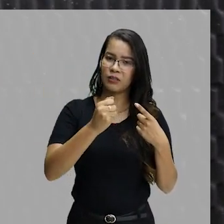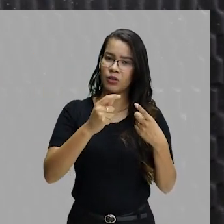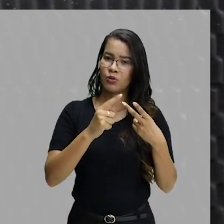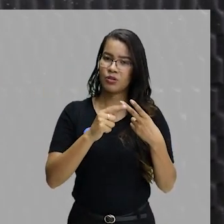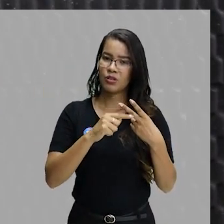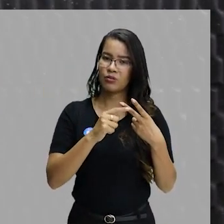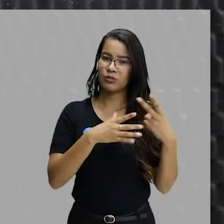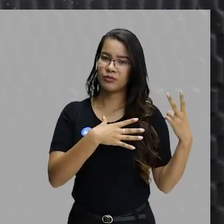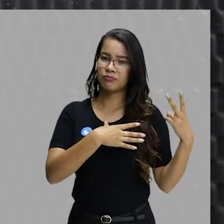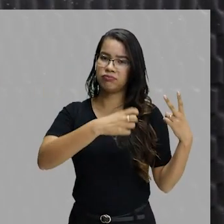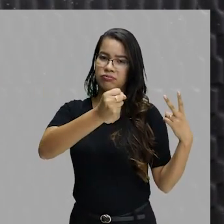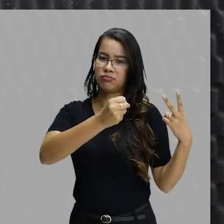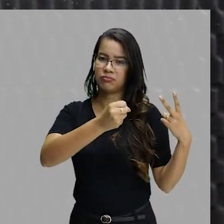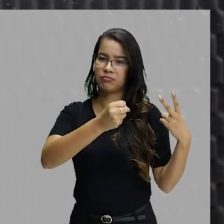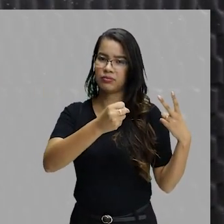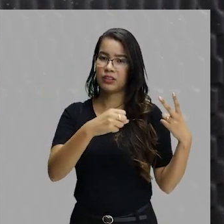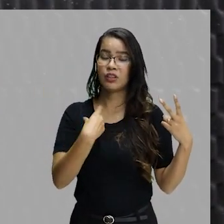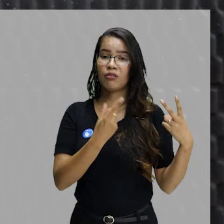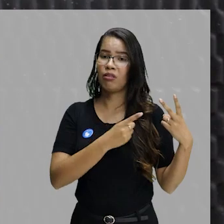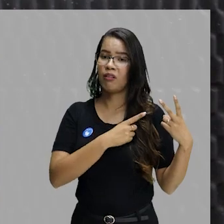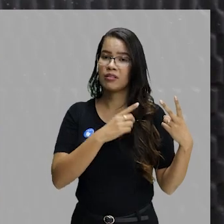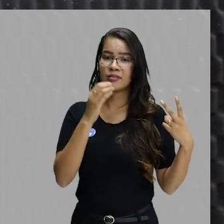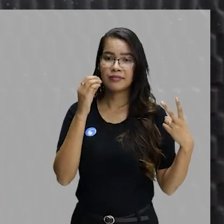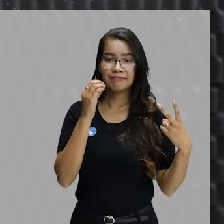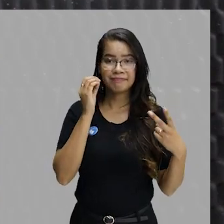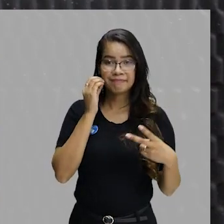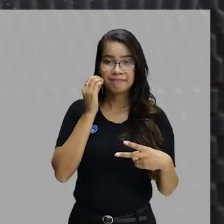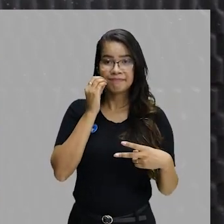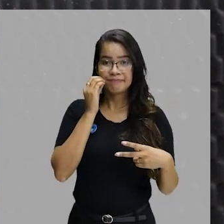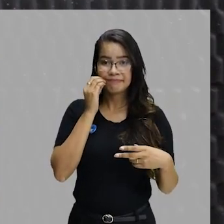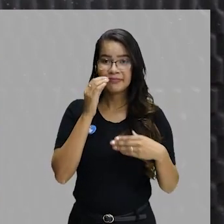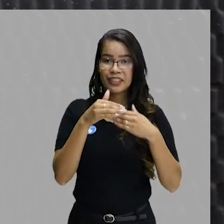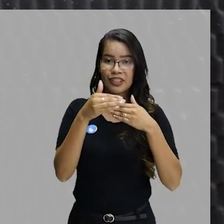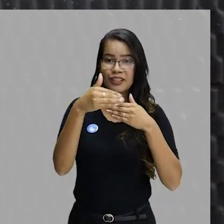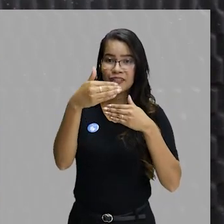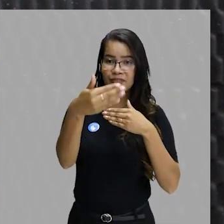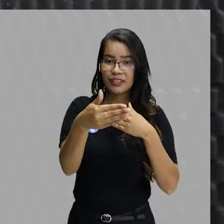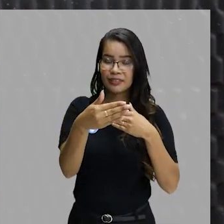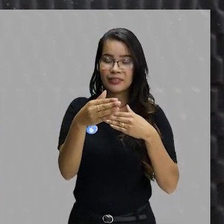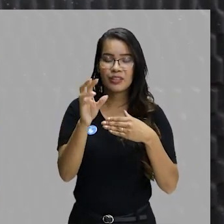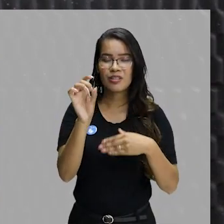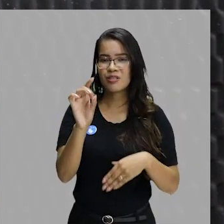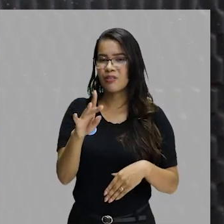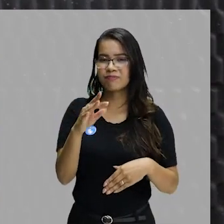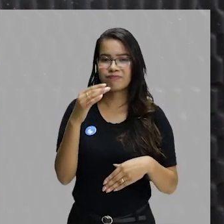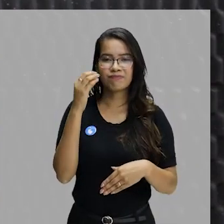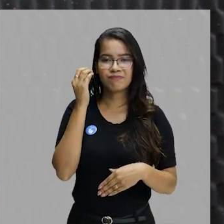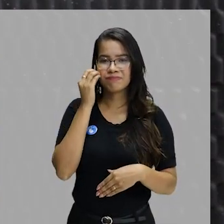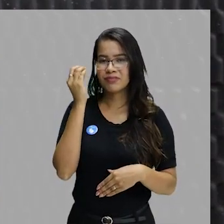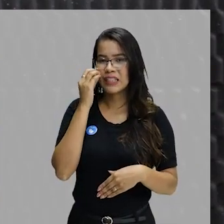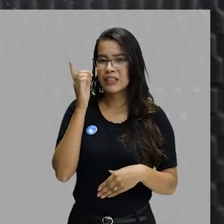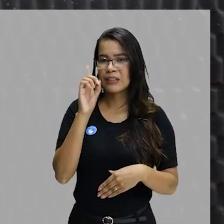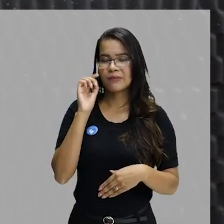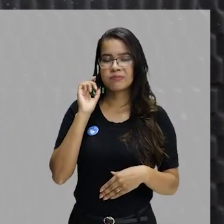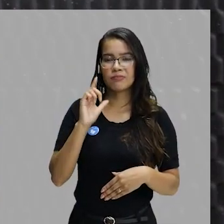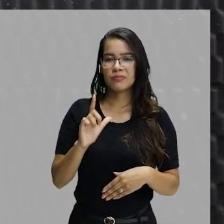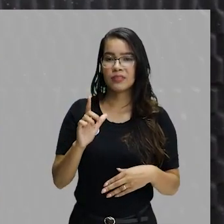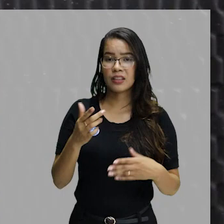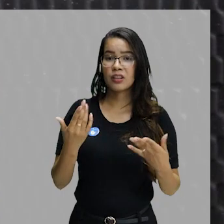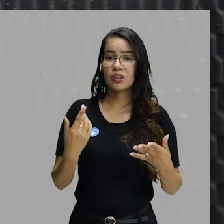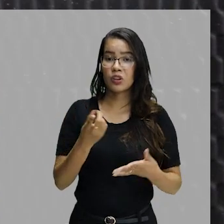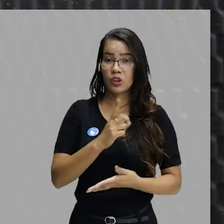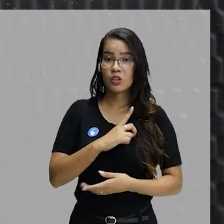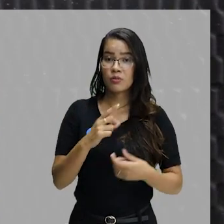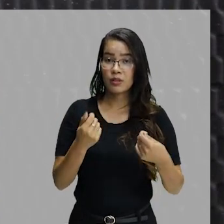essas tentativas de reforma democrática não passando do campo da frustração. São tentativas frustradas. E o que se observa é